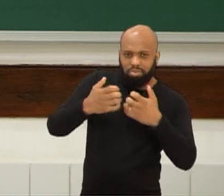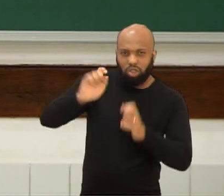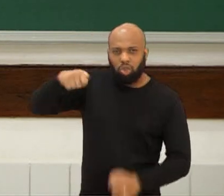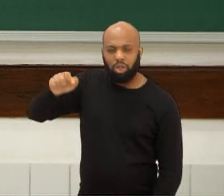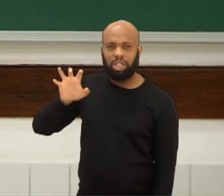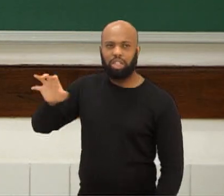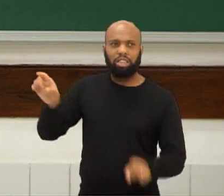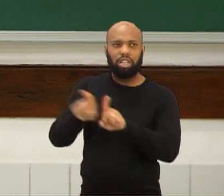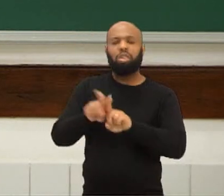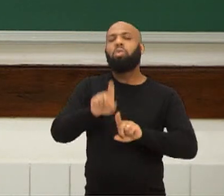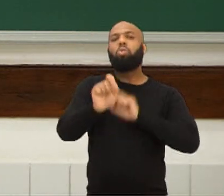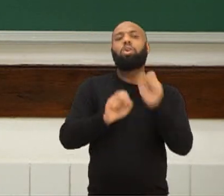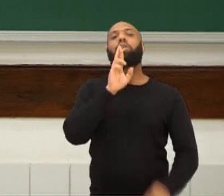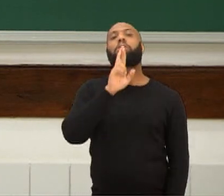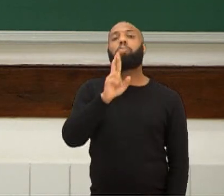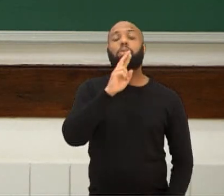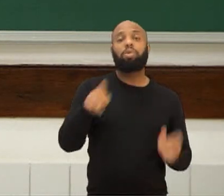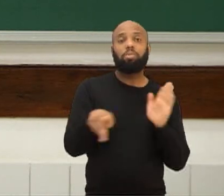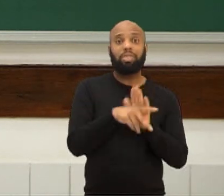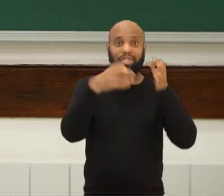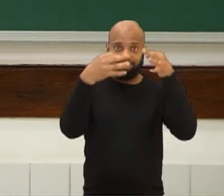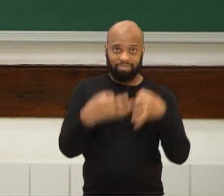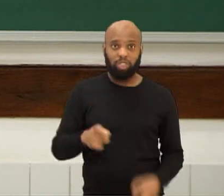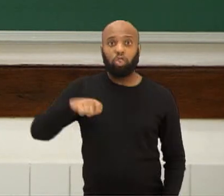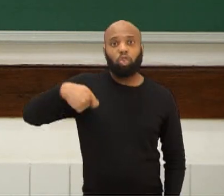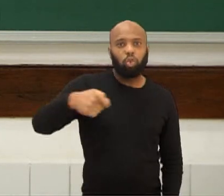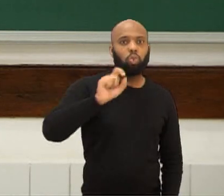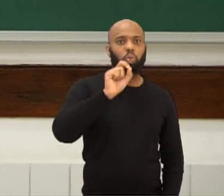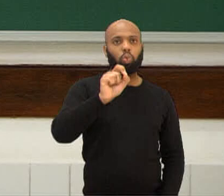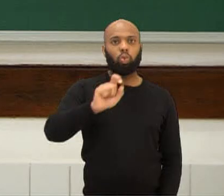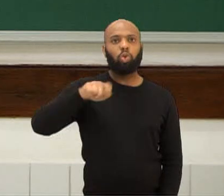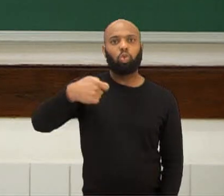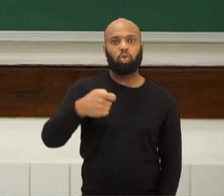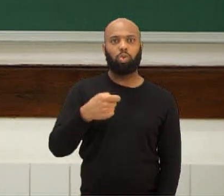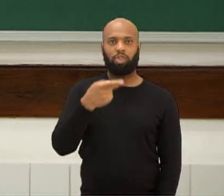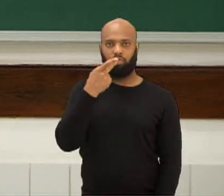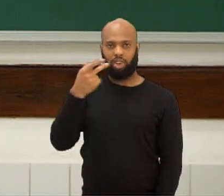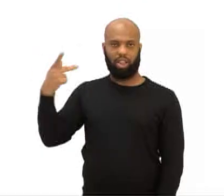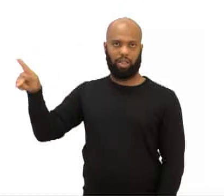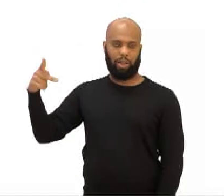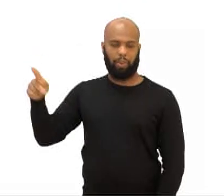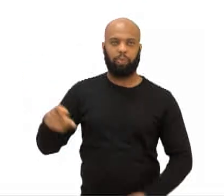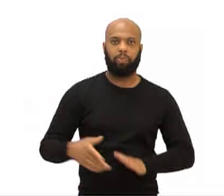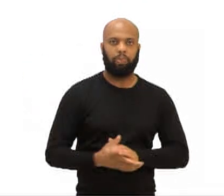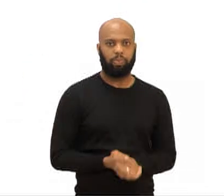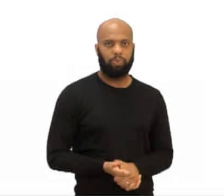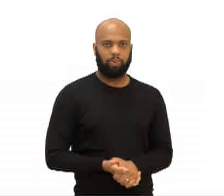e vejam qual é a resposta correta em relação a essa fala de Frida.